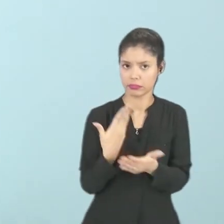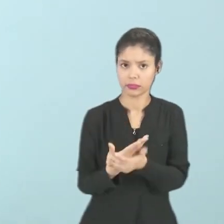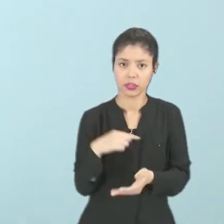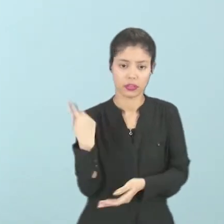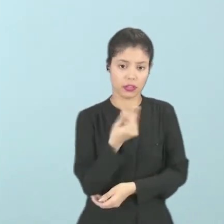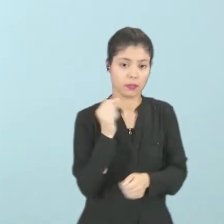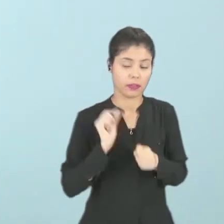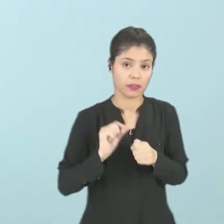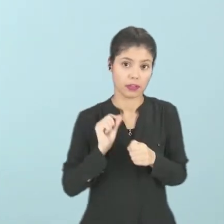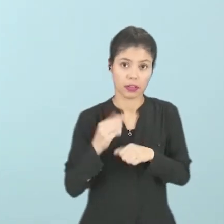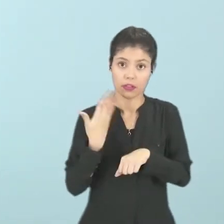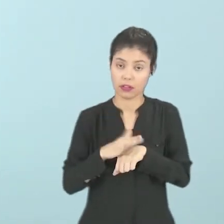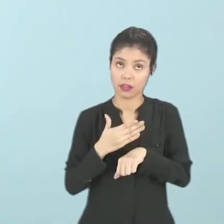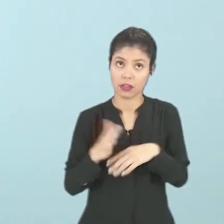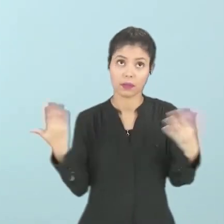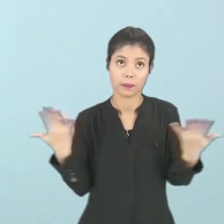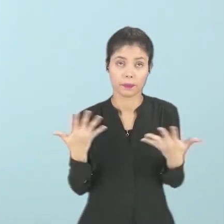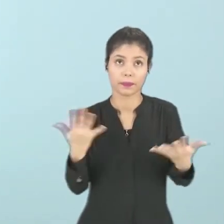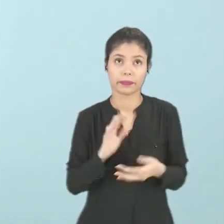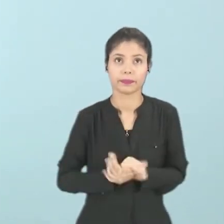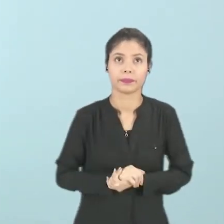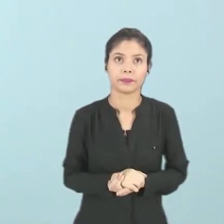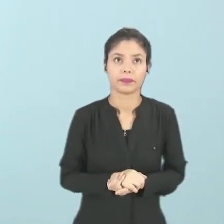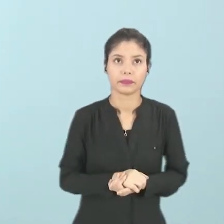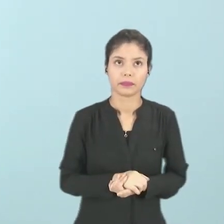vamos fazer o exercitando agora.